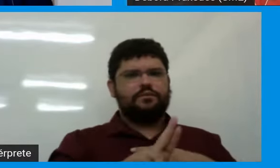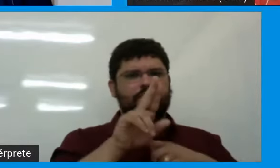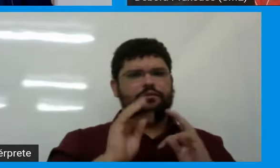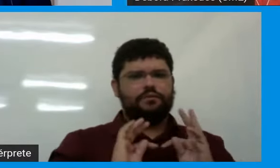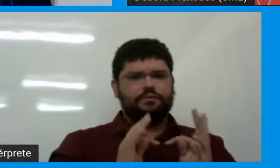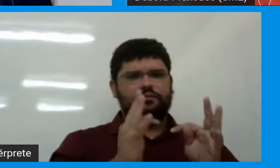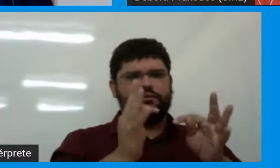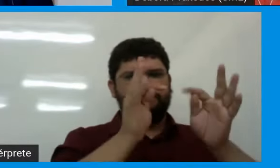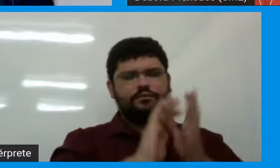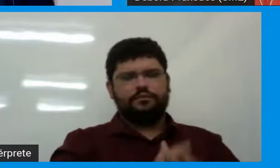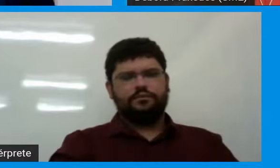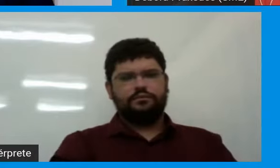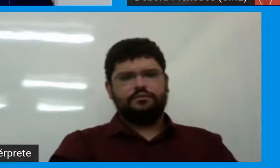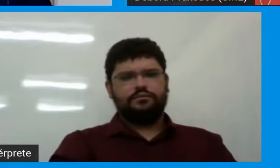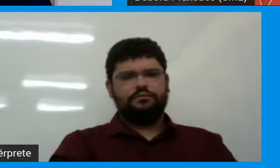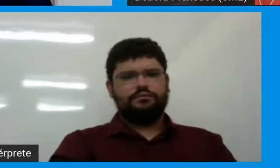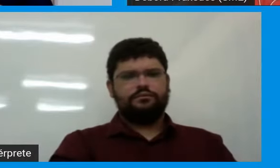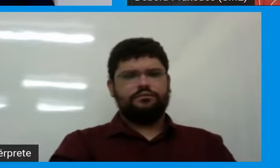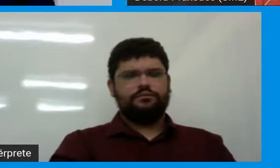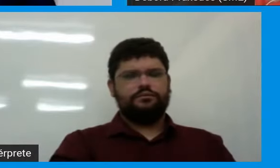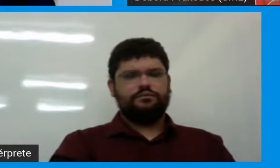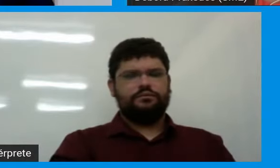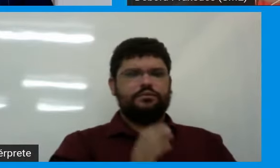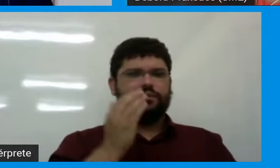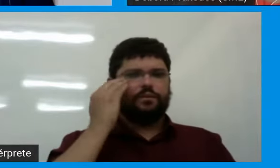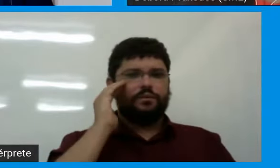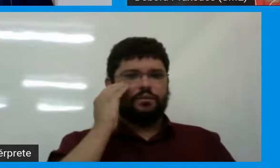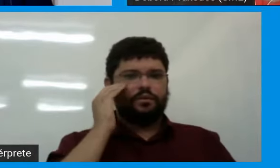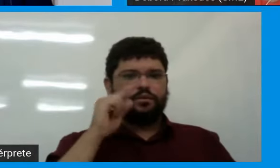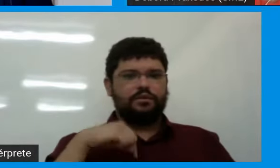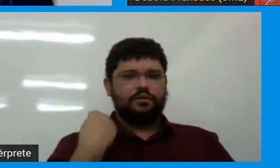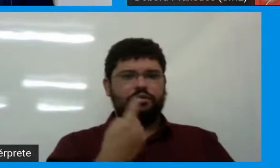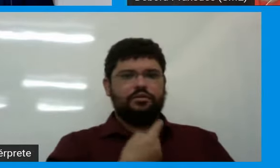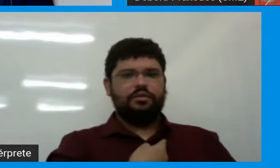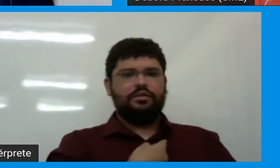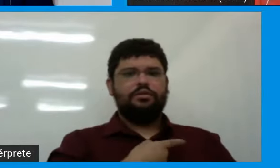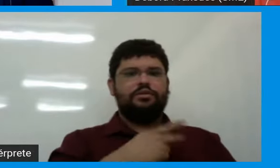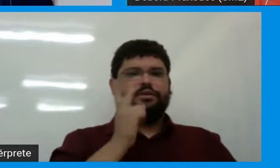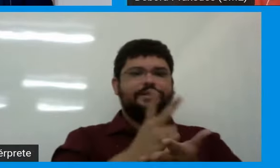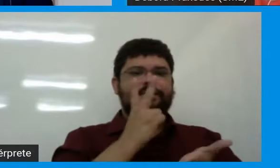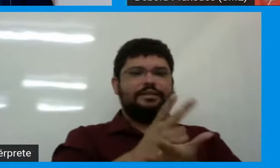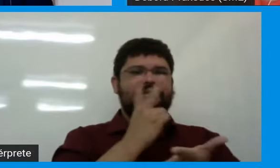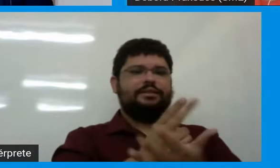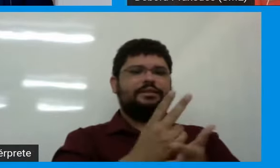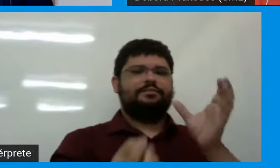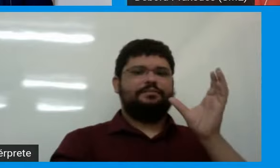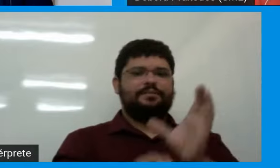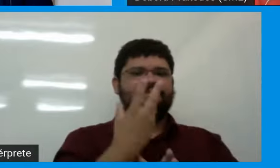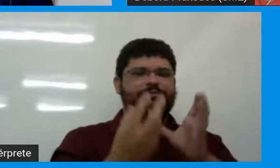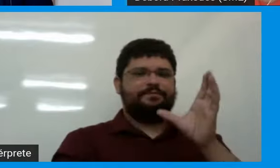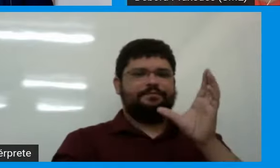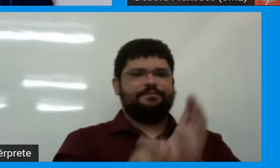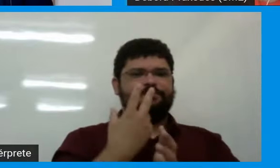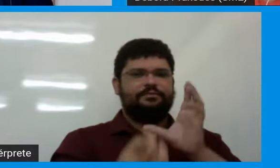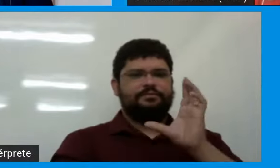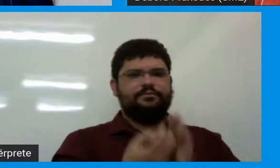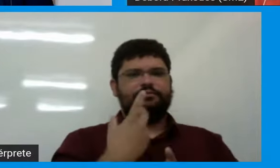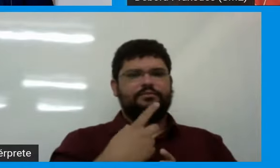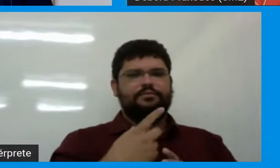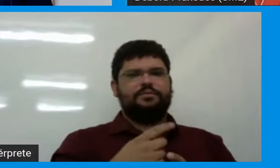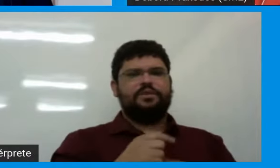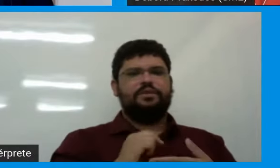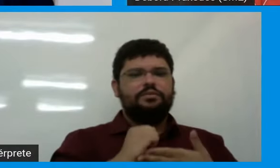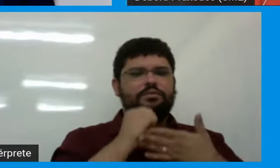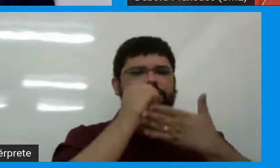tecnologia, e entender que a gente está se reinventando sempre, né? Estamos sempre ali nos apoiando